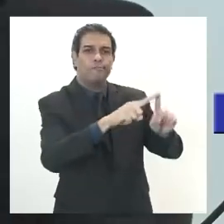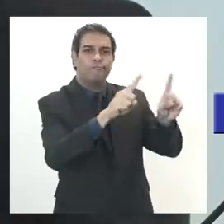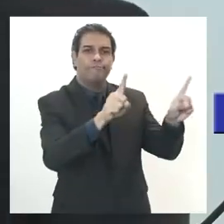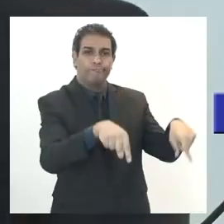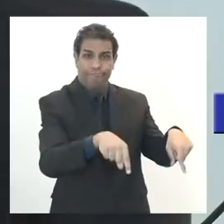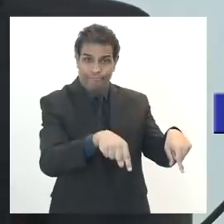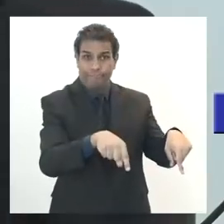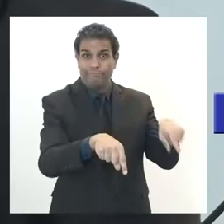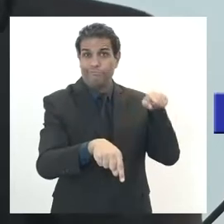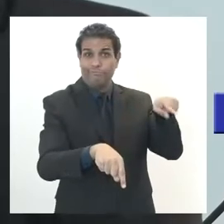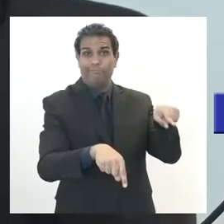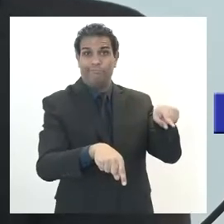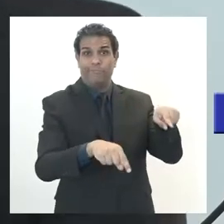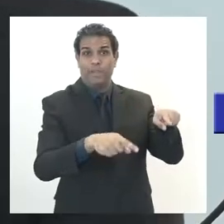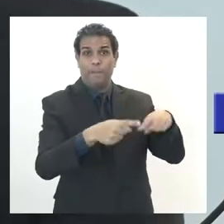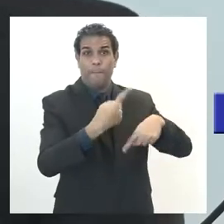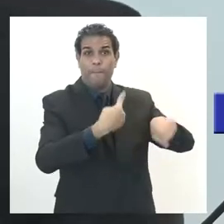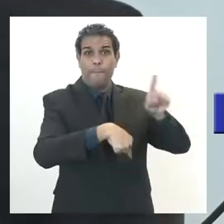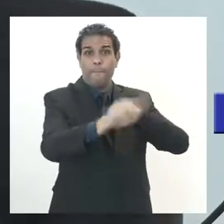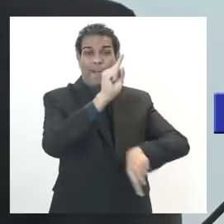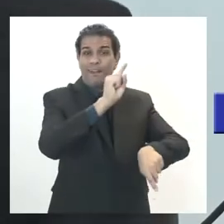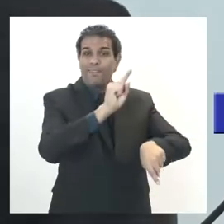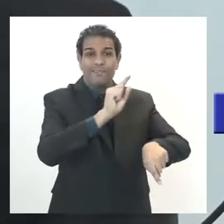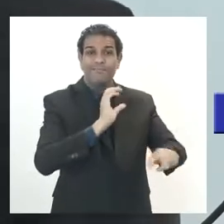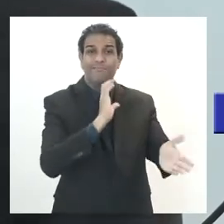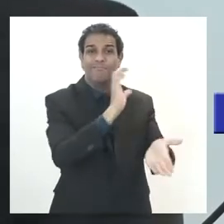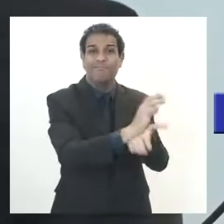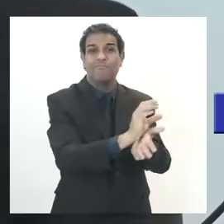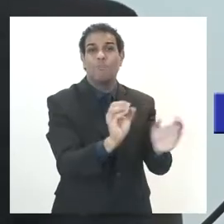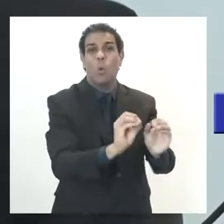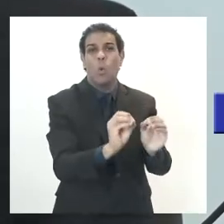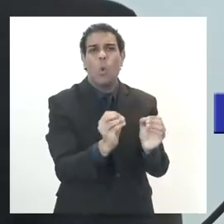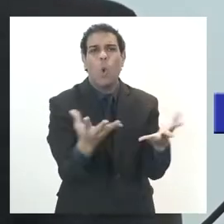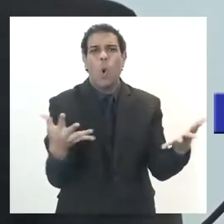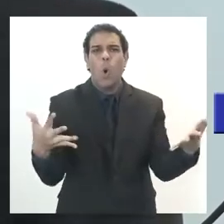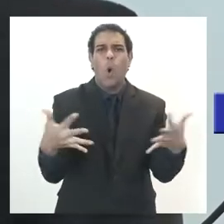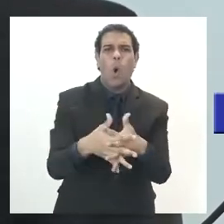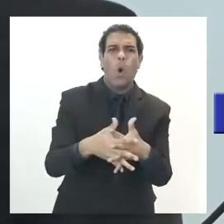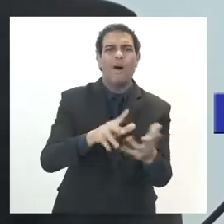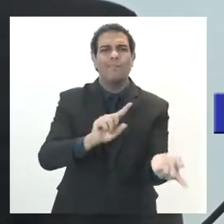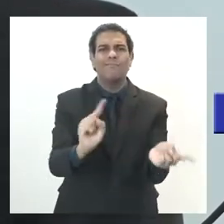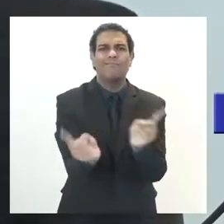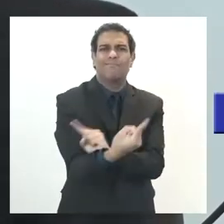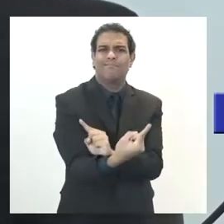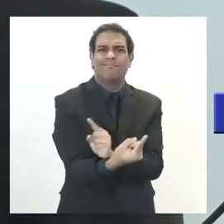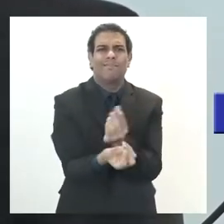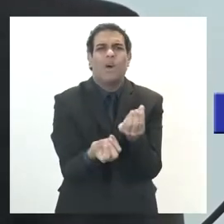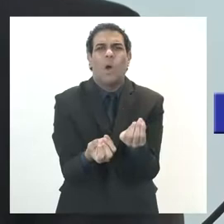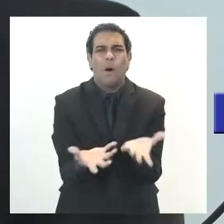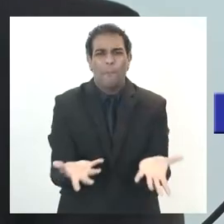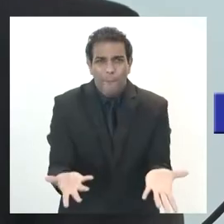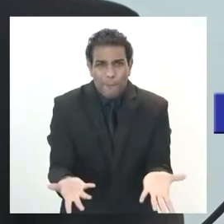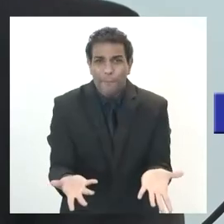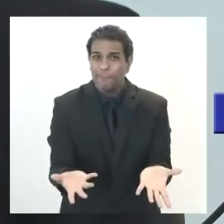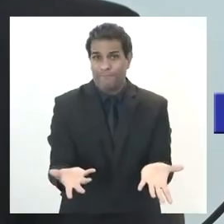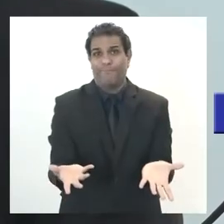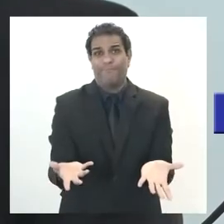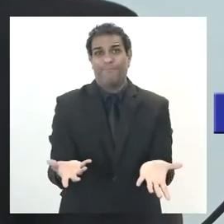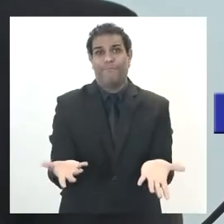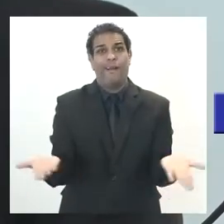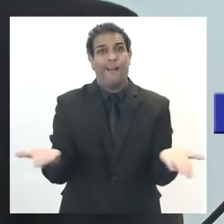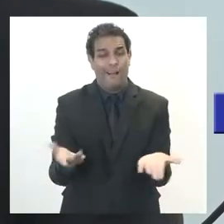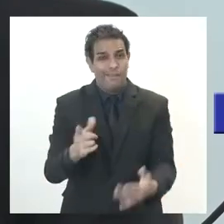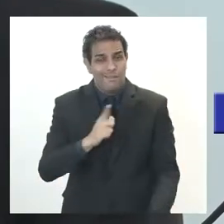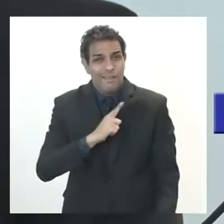gastos com serviços públicos não vem aumentando então assim como é que existe esse esse caos no rio relação serviço público deseja o contrário